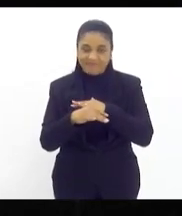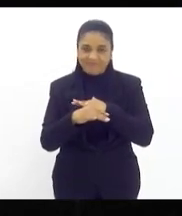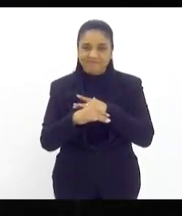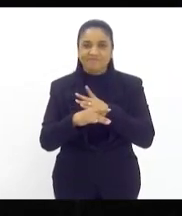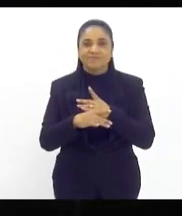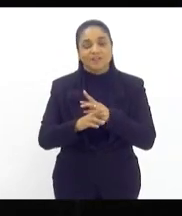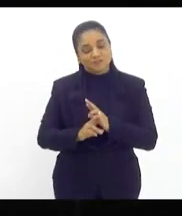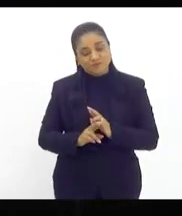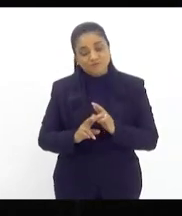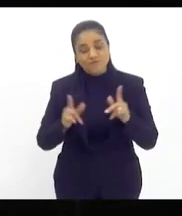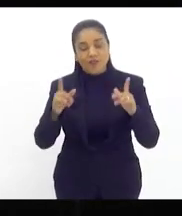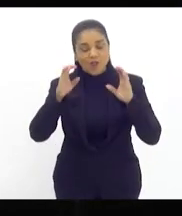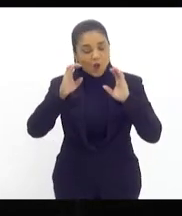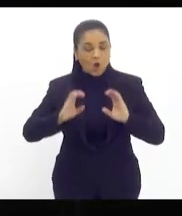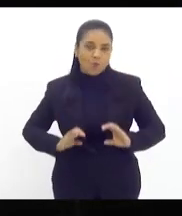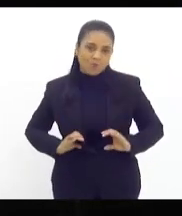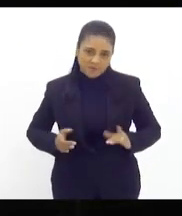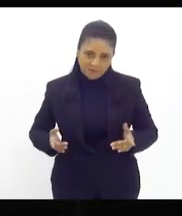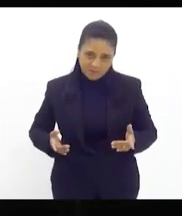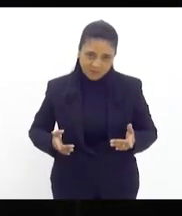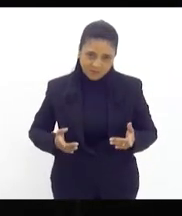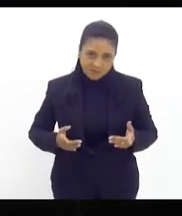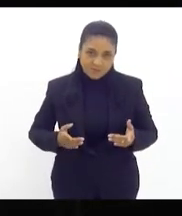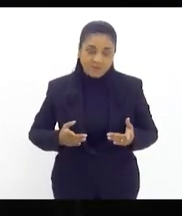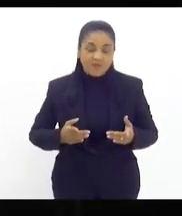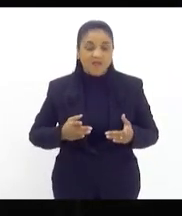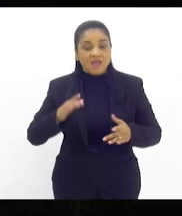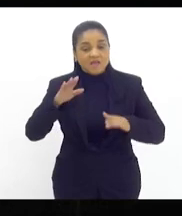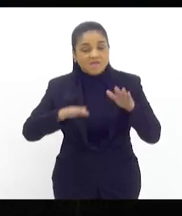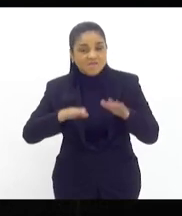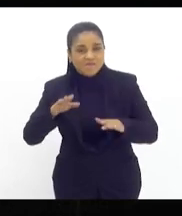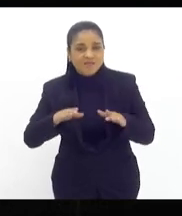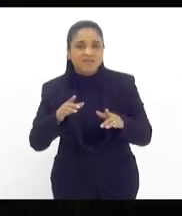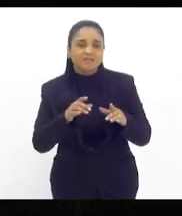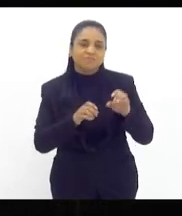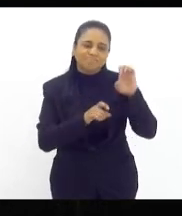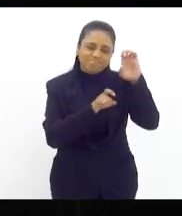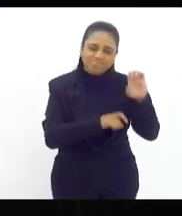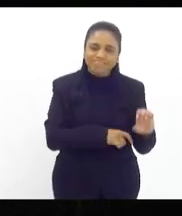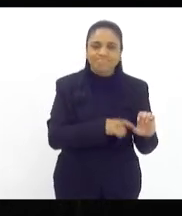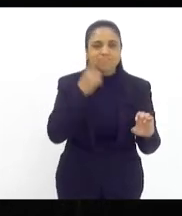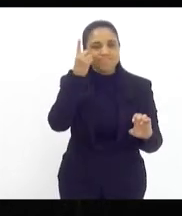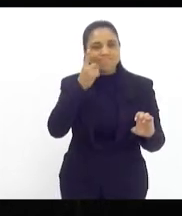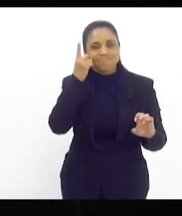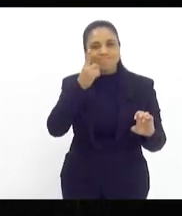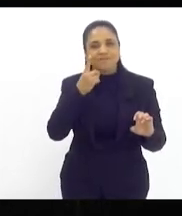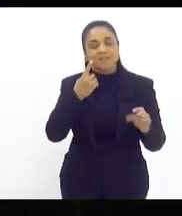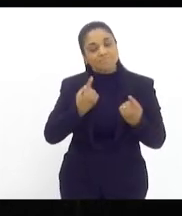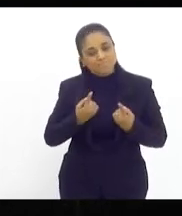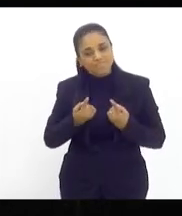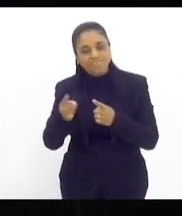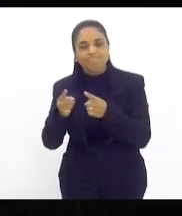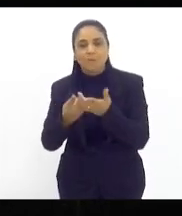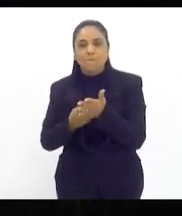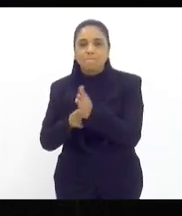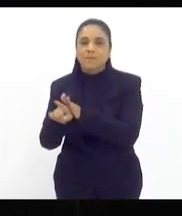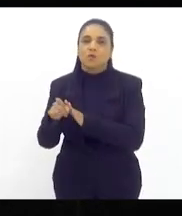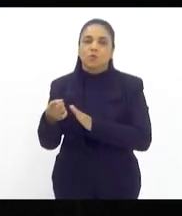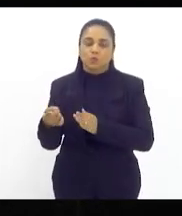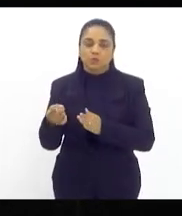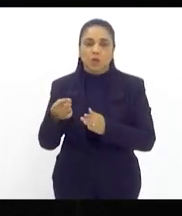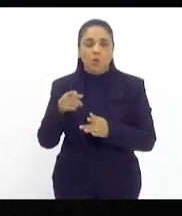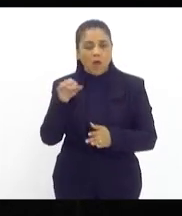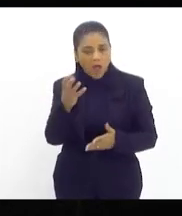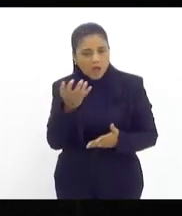e é isso que por vezes os parlamentares da esquerda questionam a polícia quando ela quer